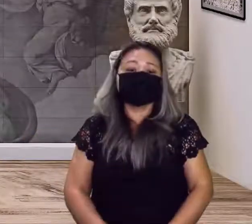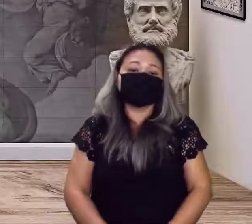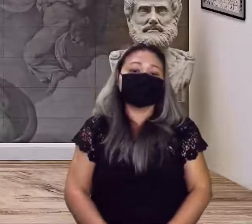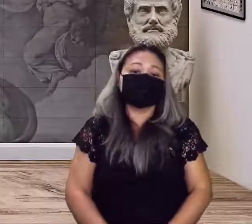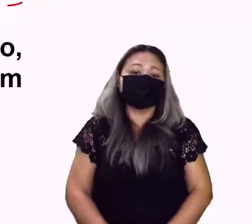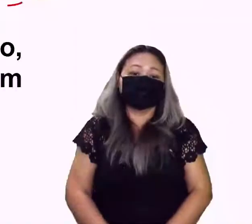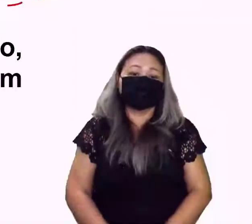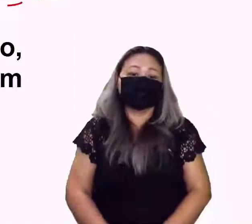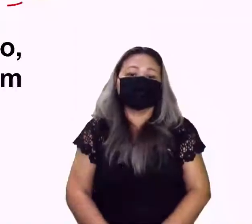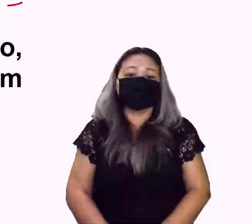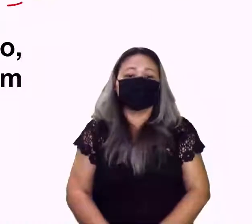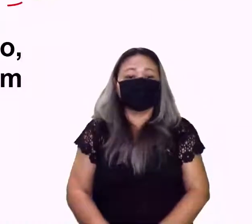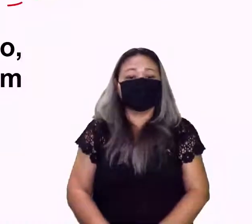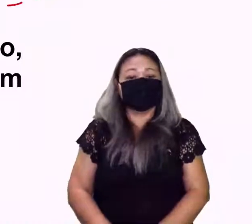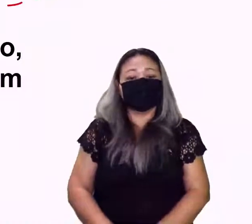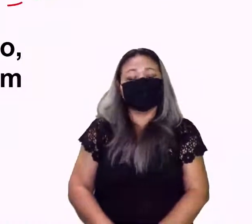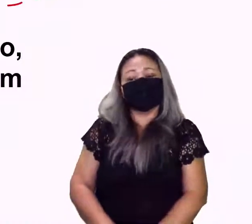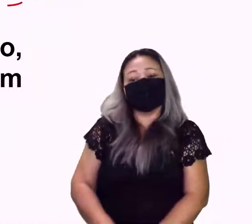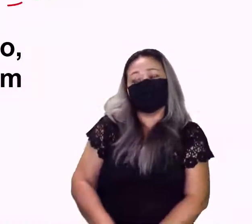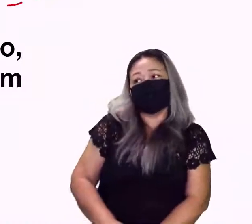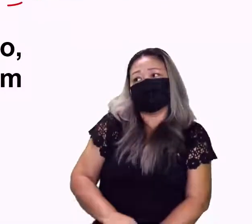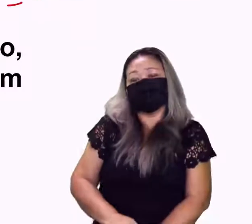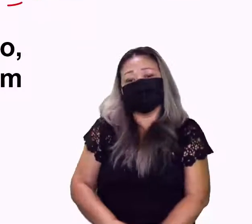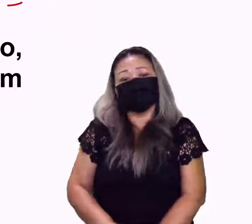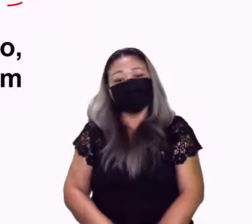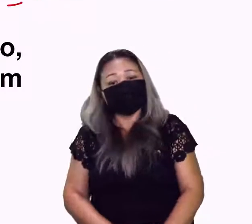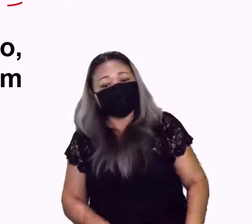lá? Olha aí.